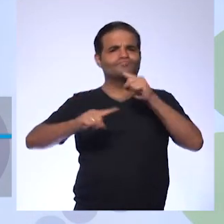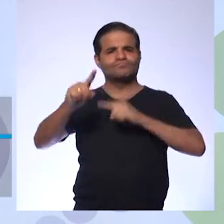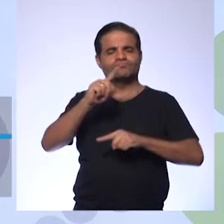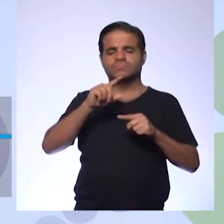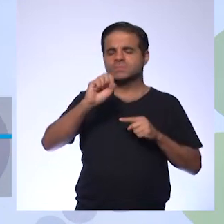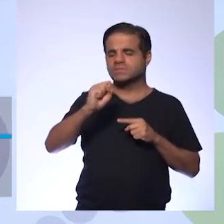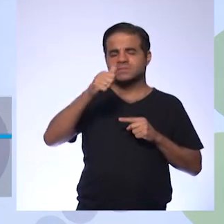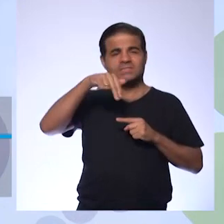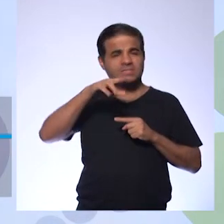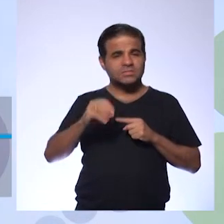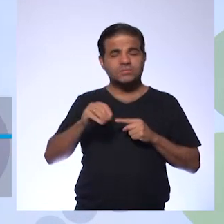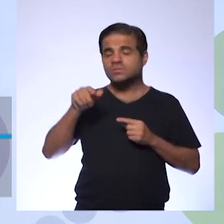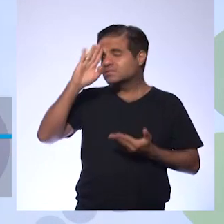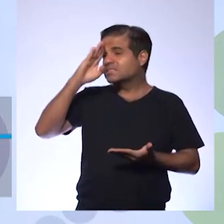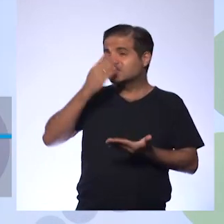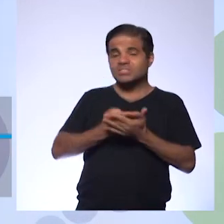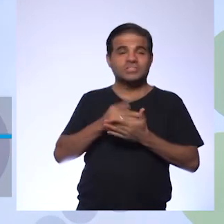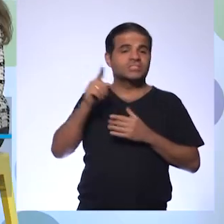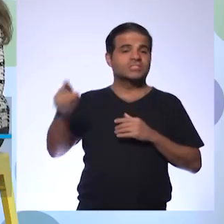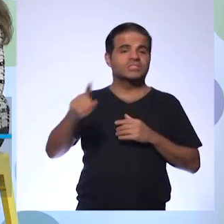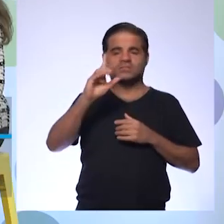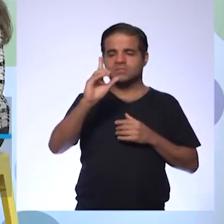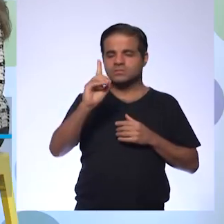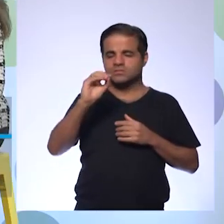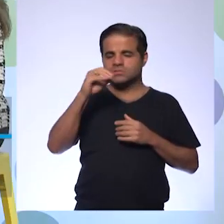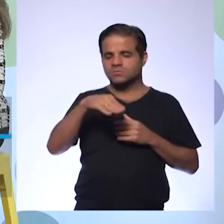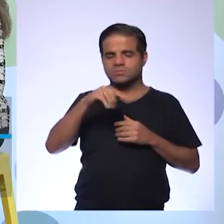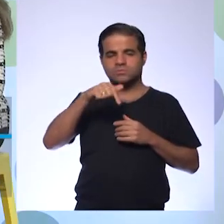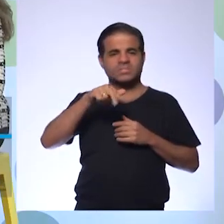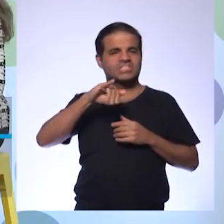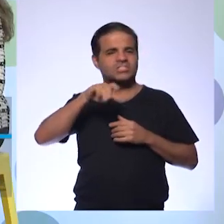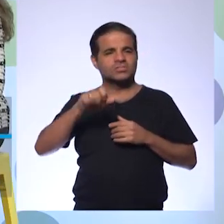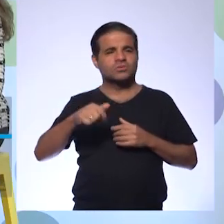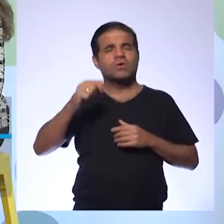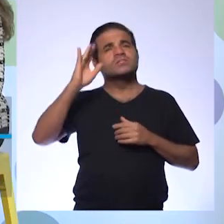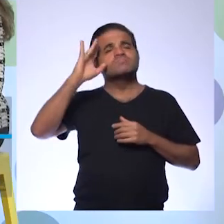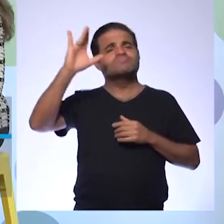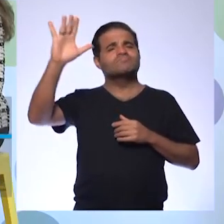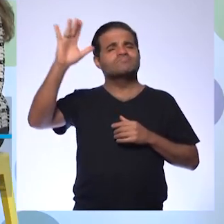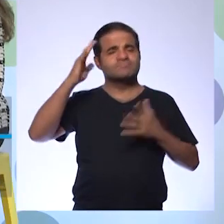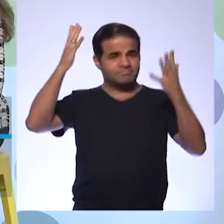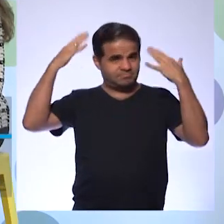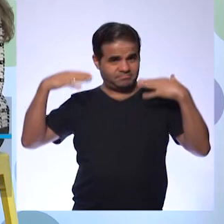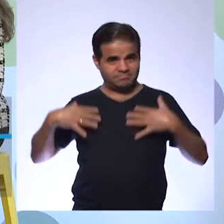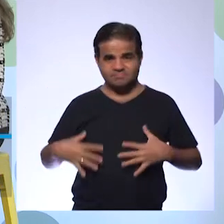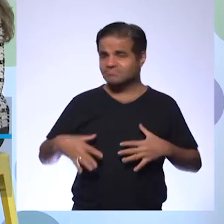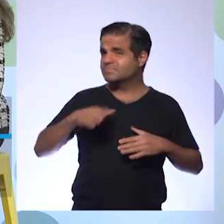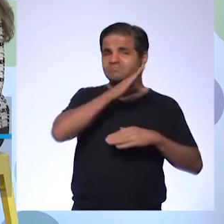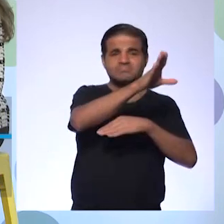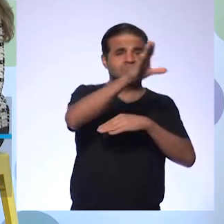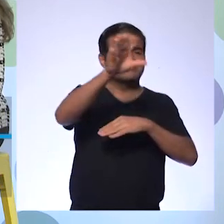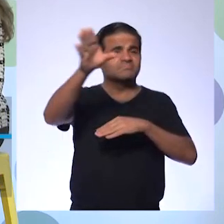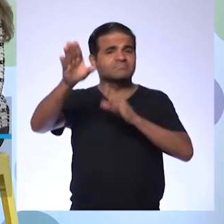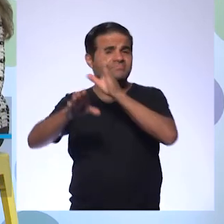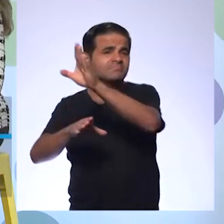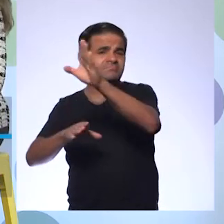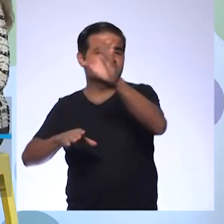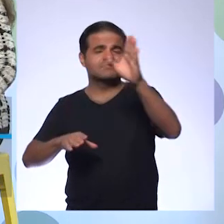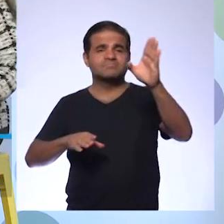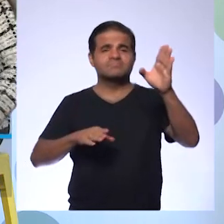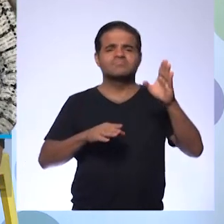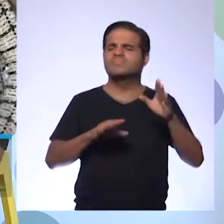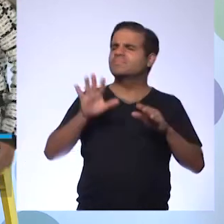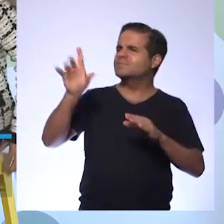Panza é aquele que acredita no Don Quixote, né? Ou seja, os caras se fantasiavam de cavaleiro medieval e saíam por aí. Era Professor,